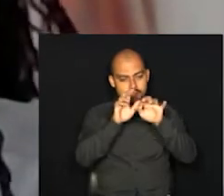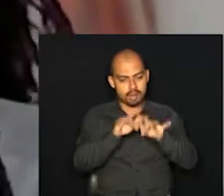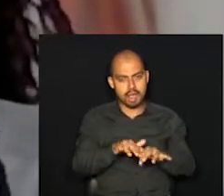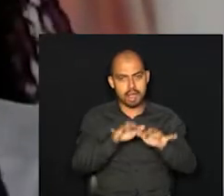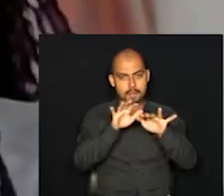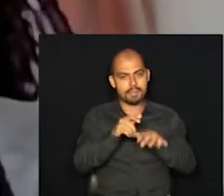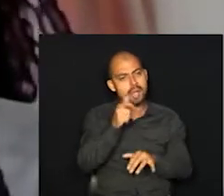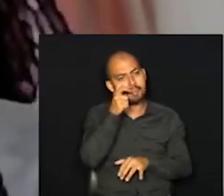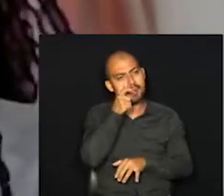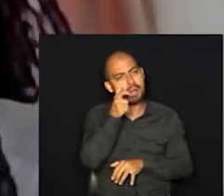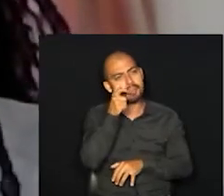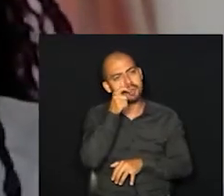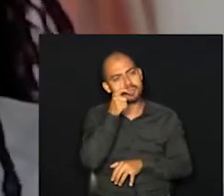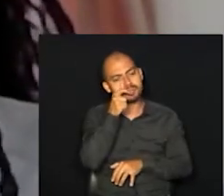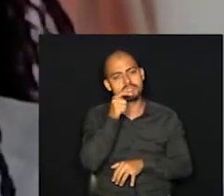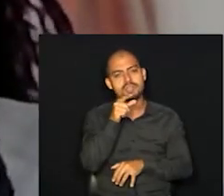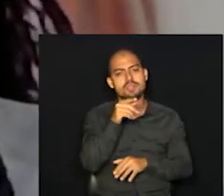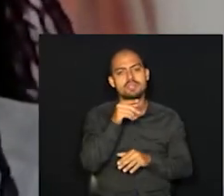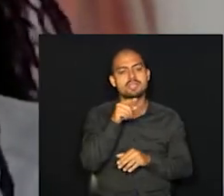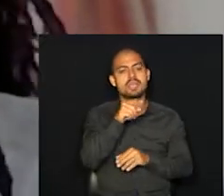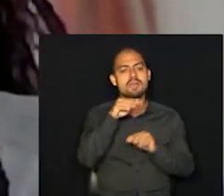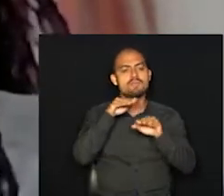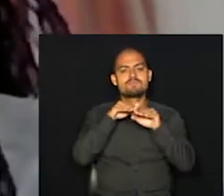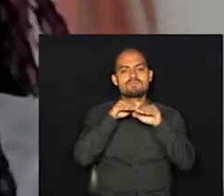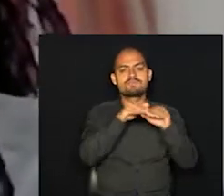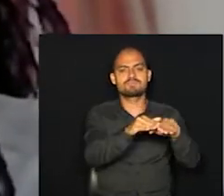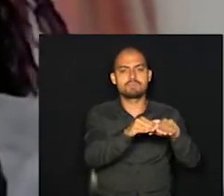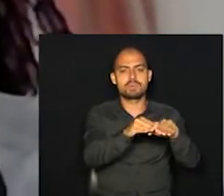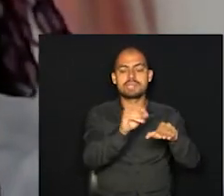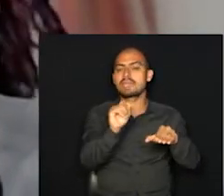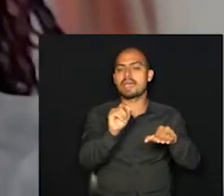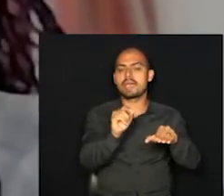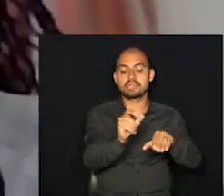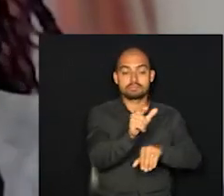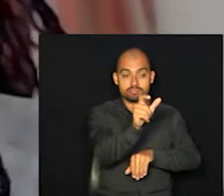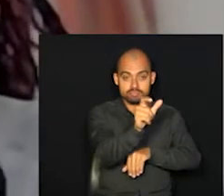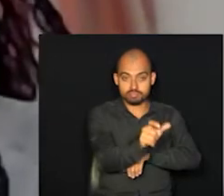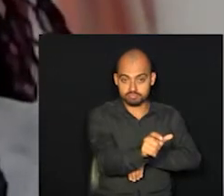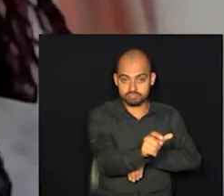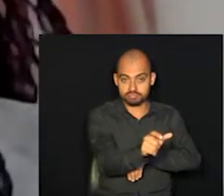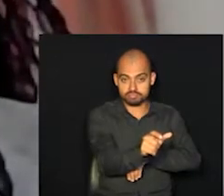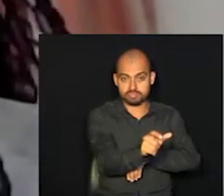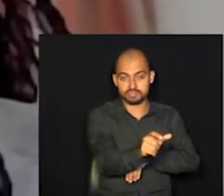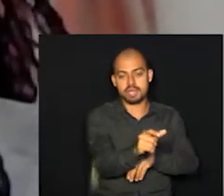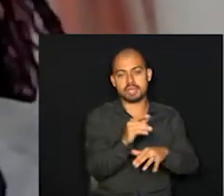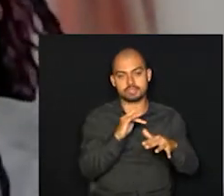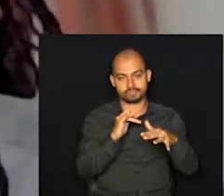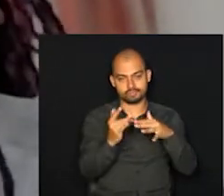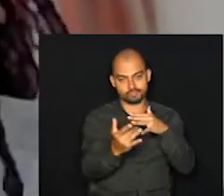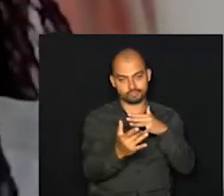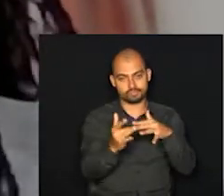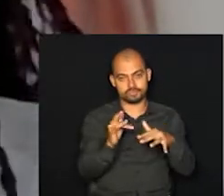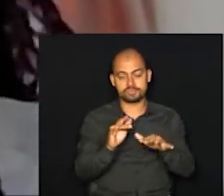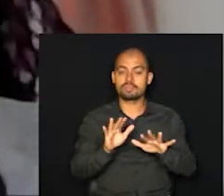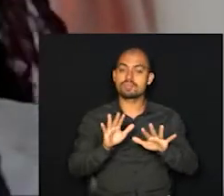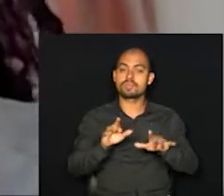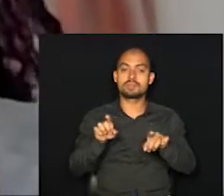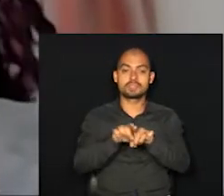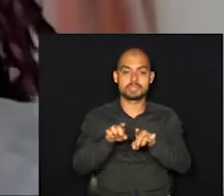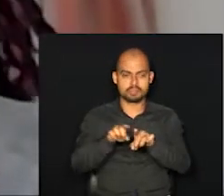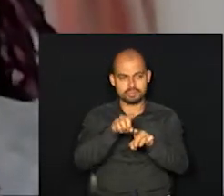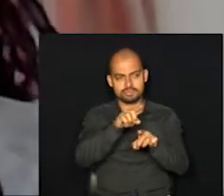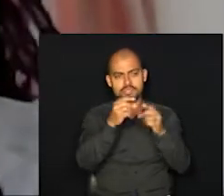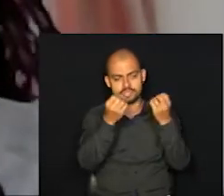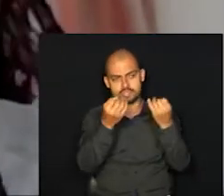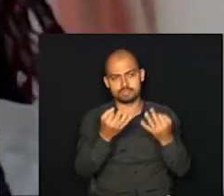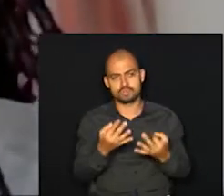redes sociais atinge? Qual é a população que realmente atinge as redes sociais? E aquela coisa que você falou, por exemplo,